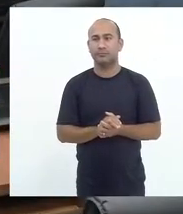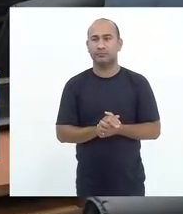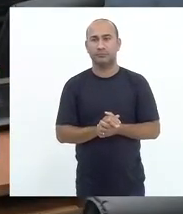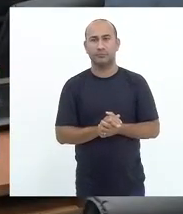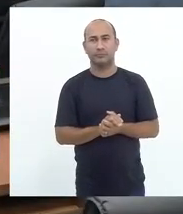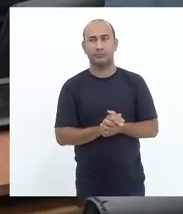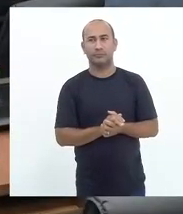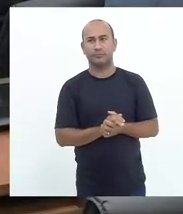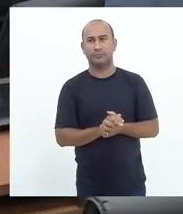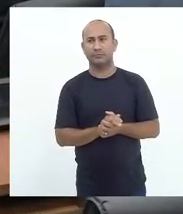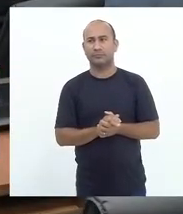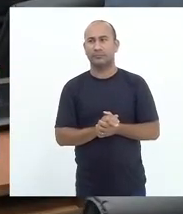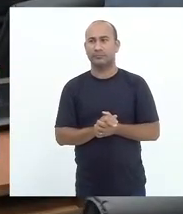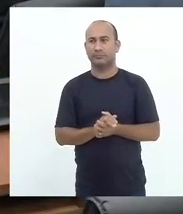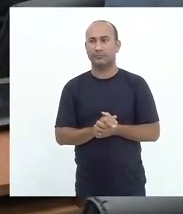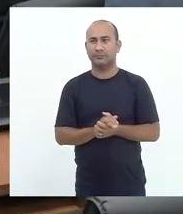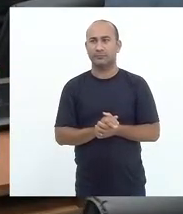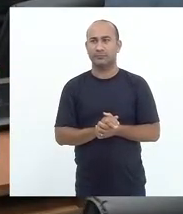Rodrigo Amorim,